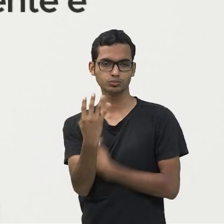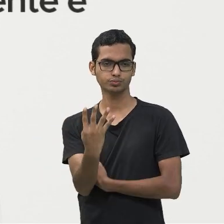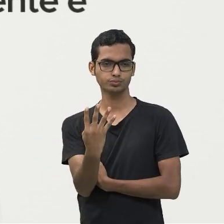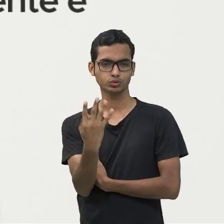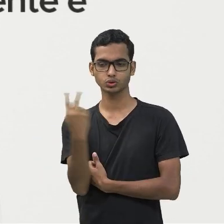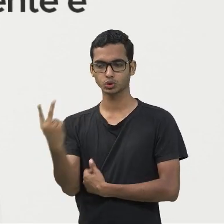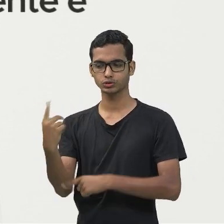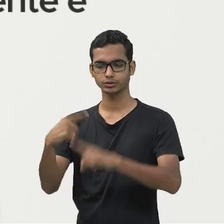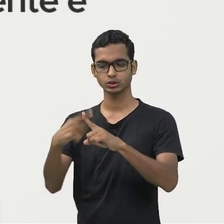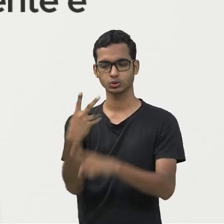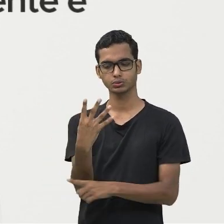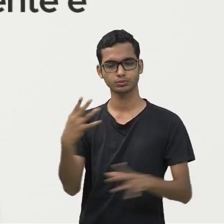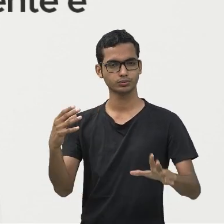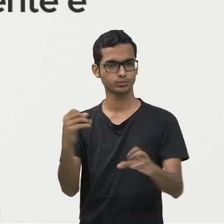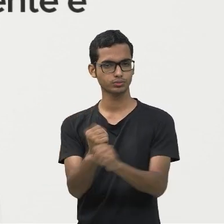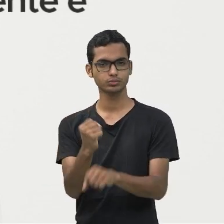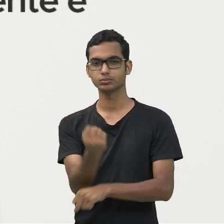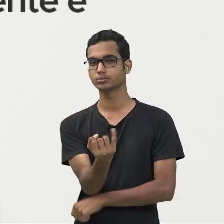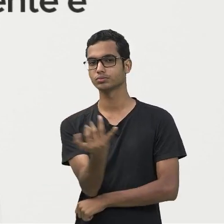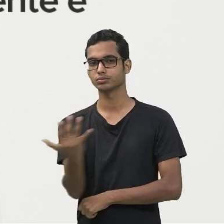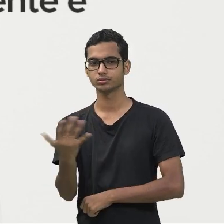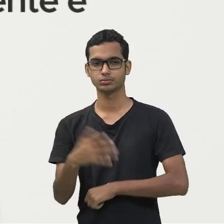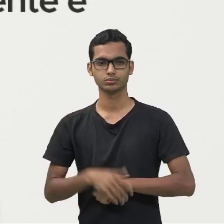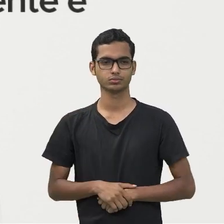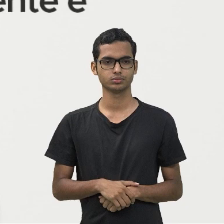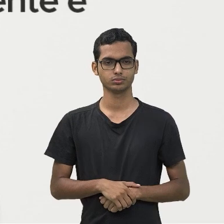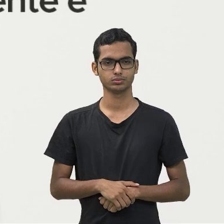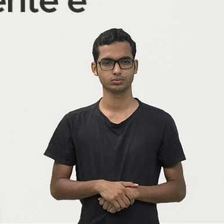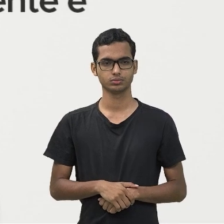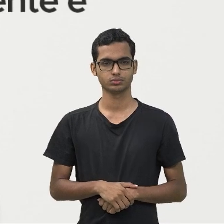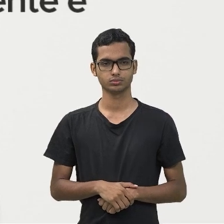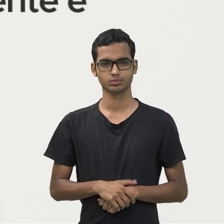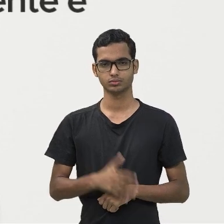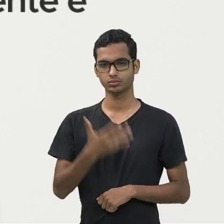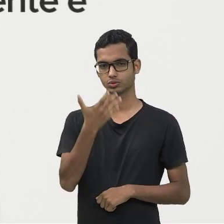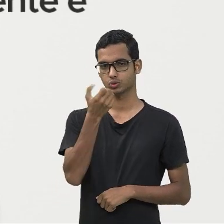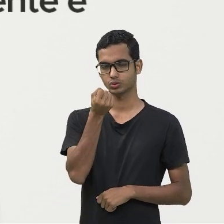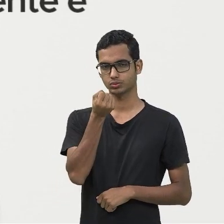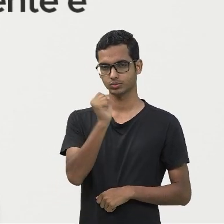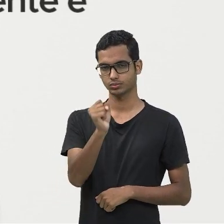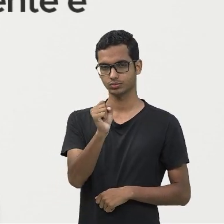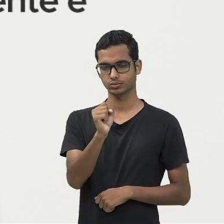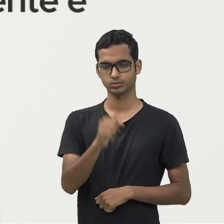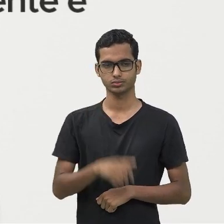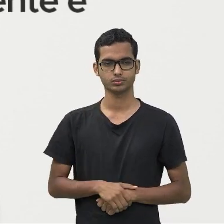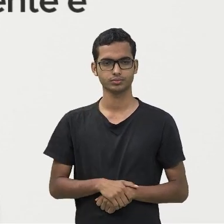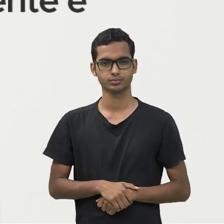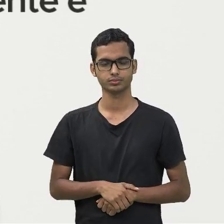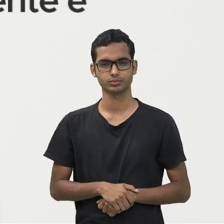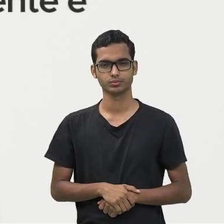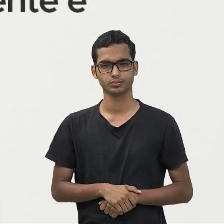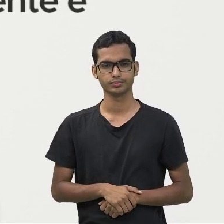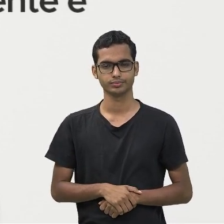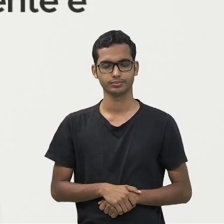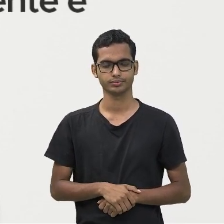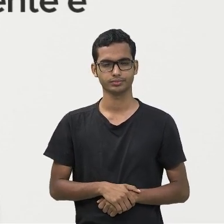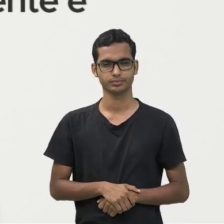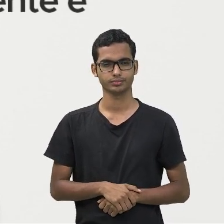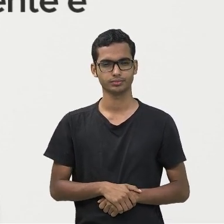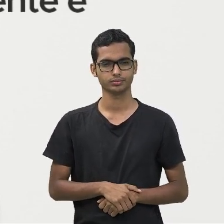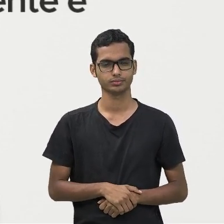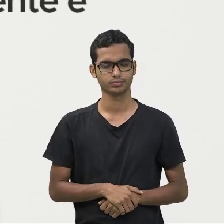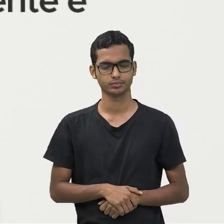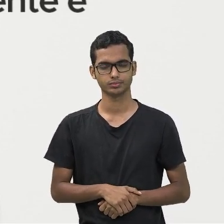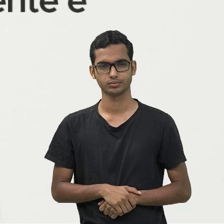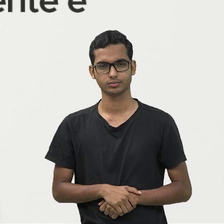4. Então, 2 vezes 4 é, ó, 8. Então, quando meu n,